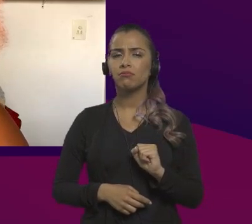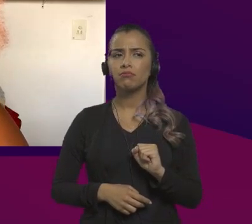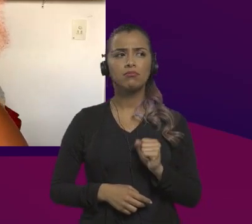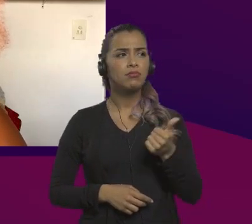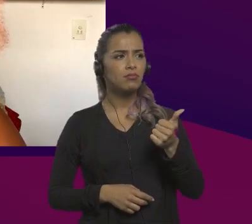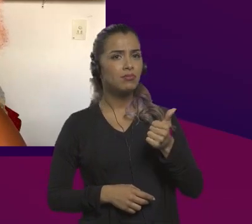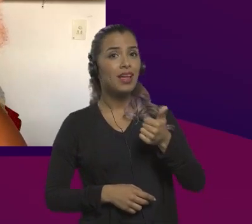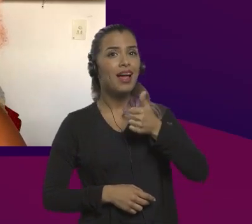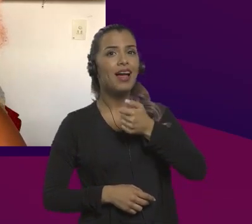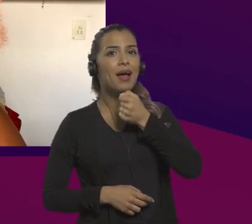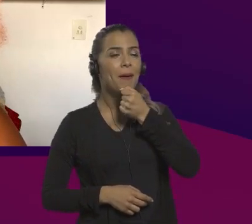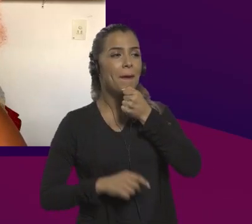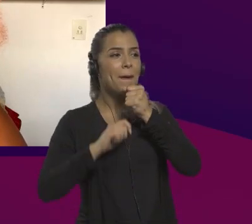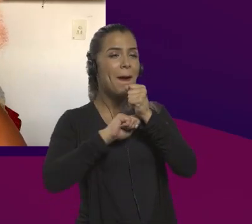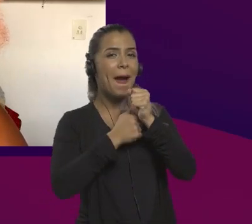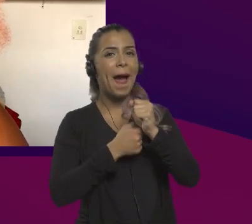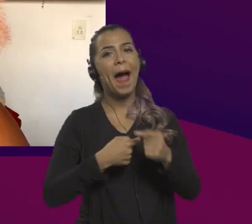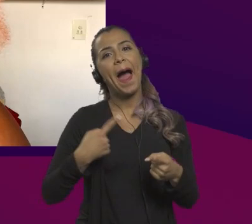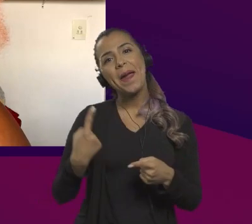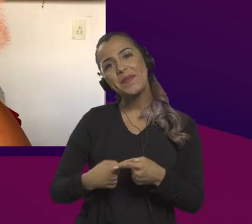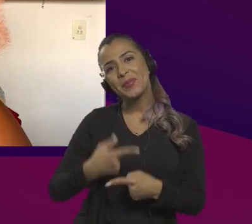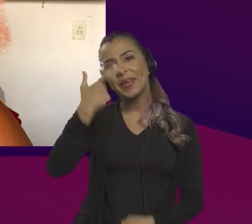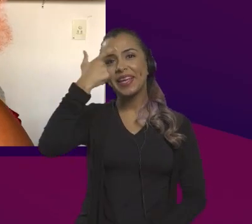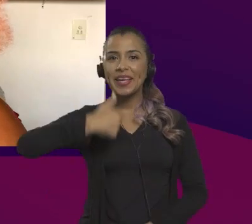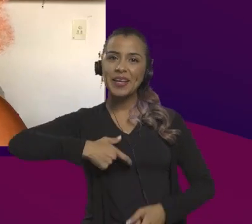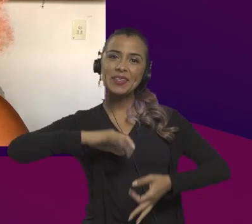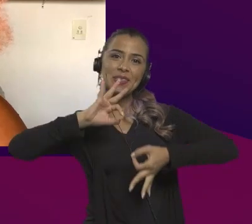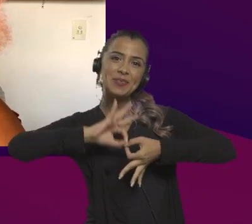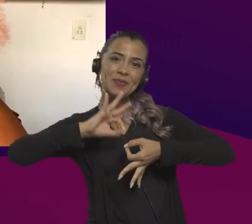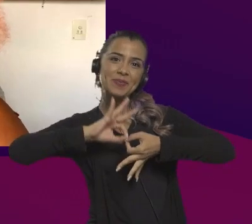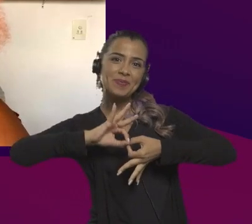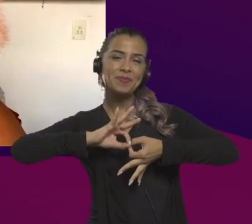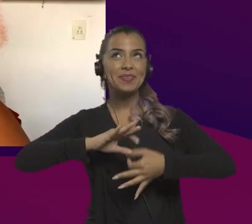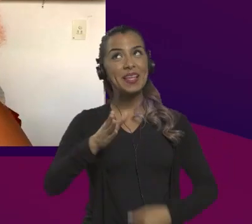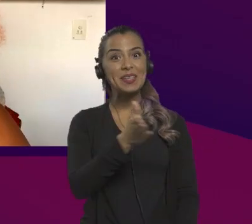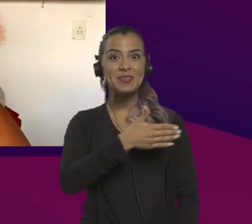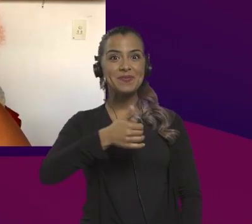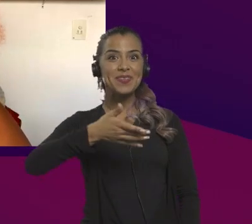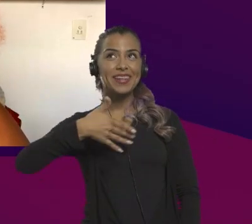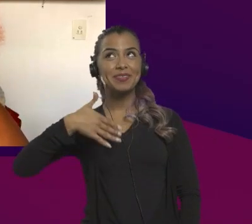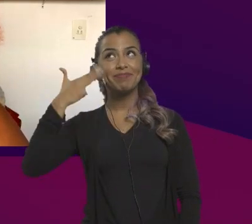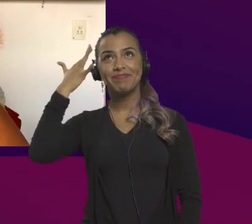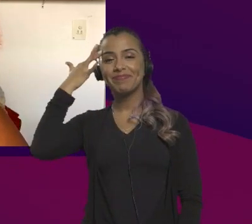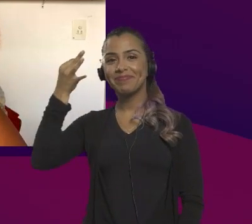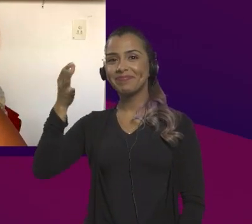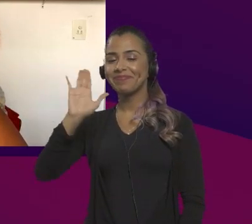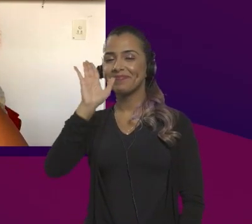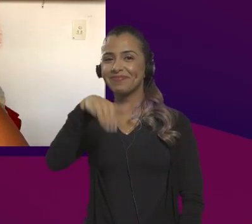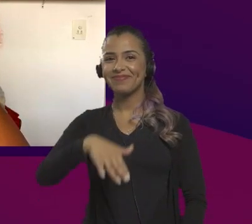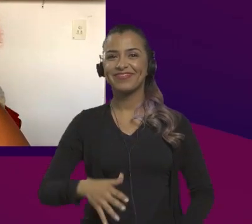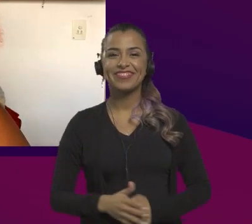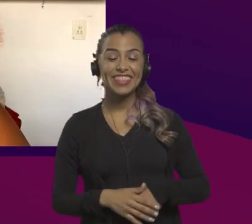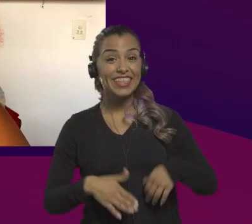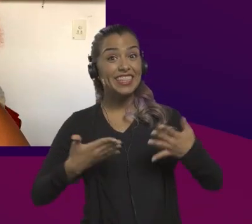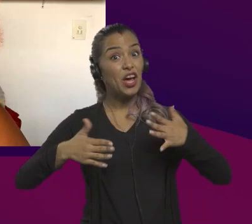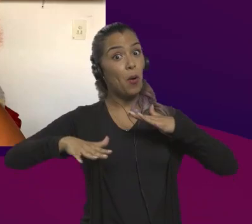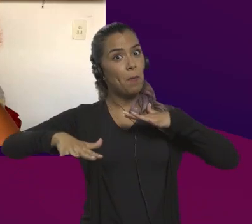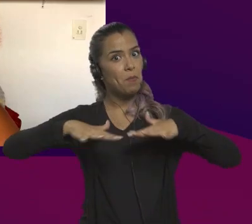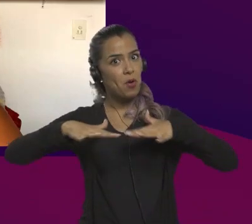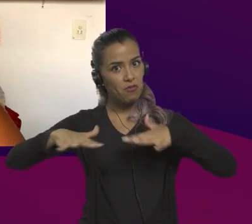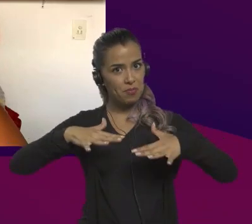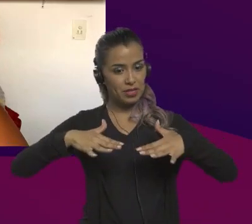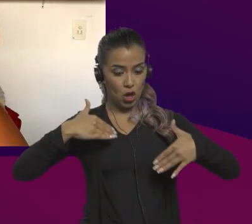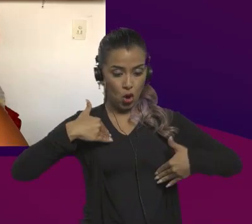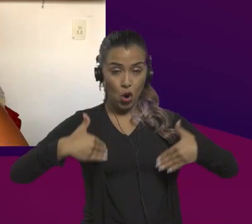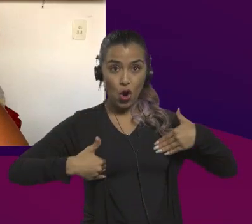Tá Ah, porque a mutado? Biciana deixou o fone Pronto! desligado. Então, gente, o movimento Body Positive, ele não é a tradução, o